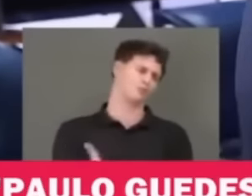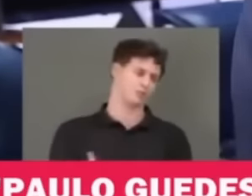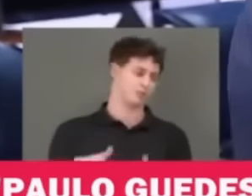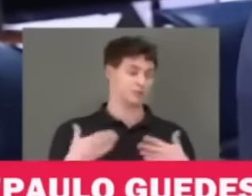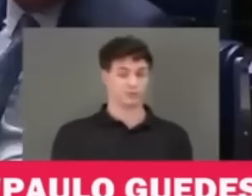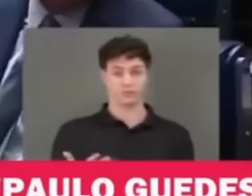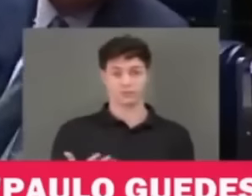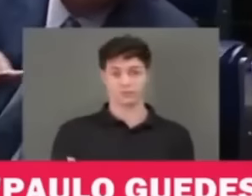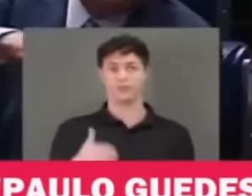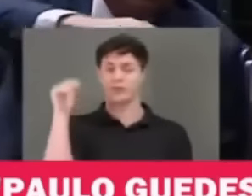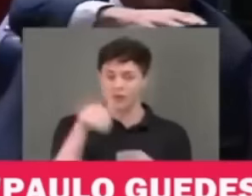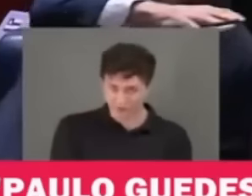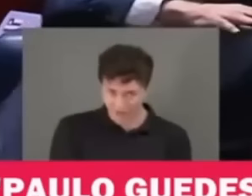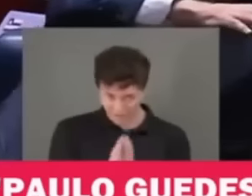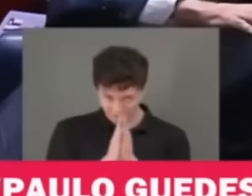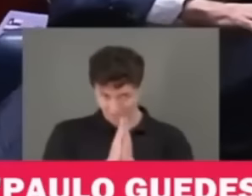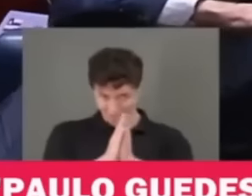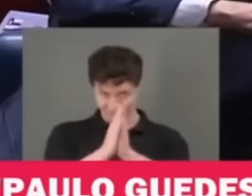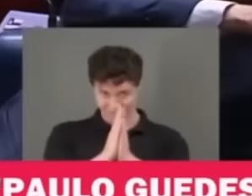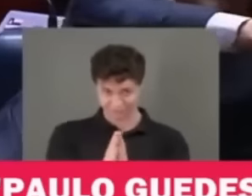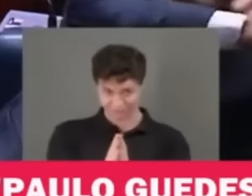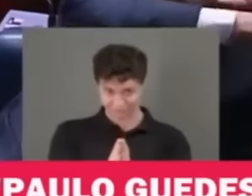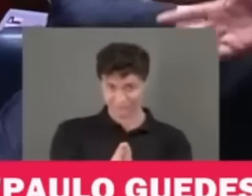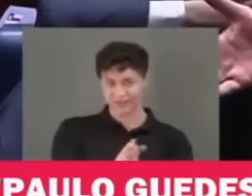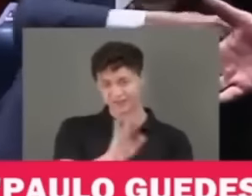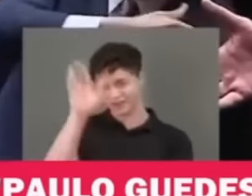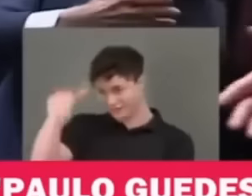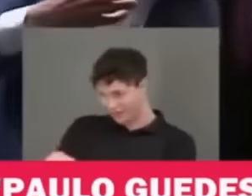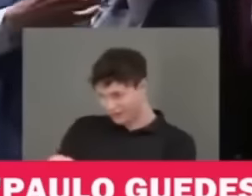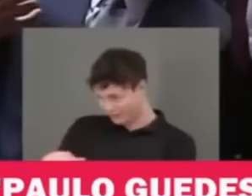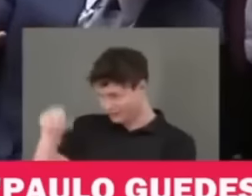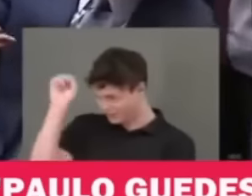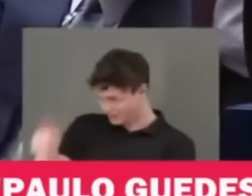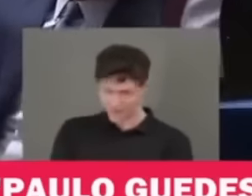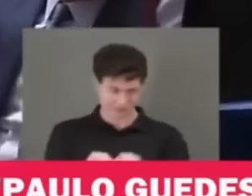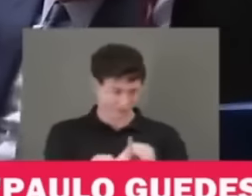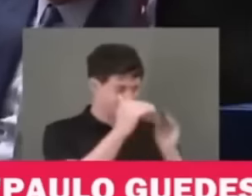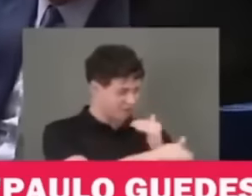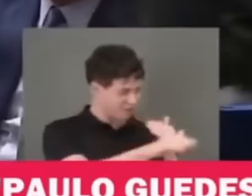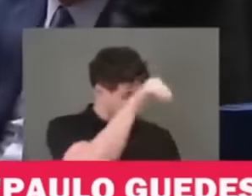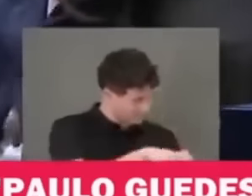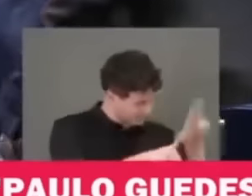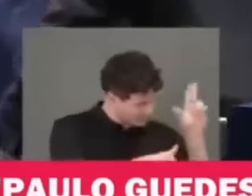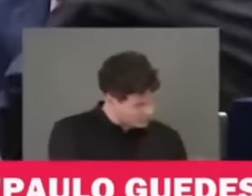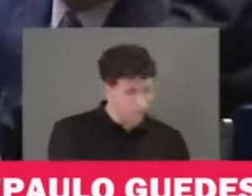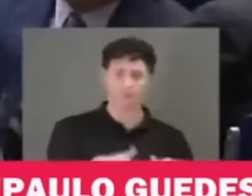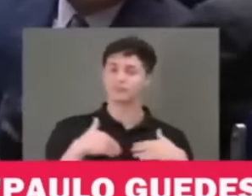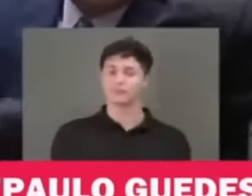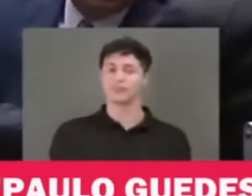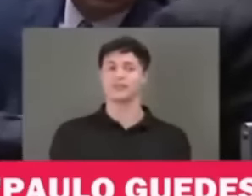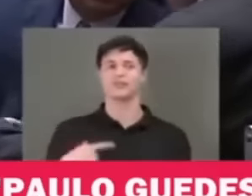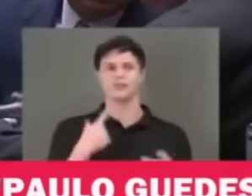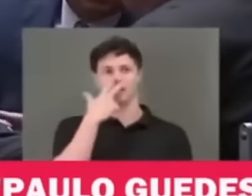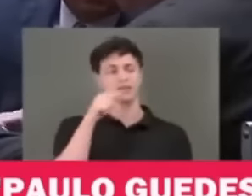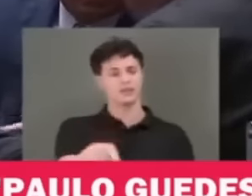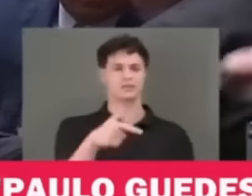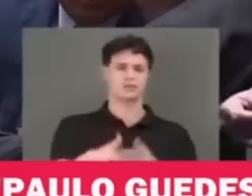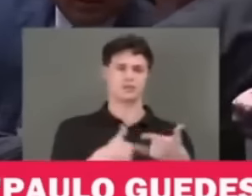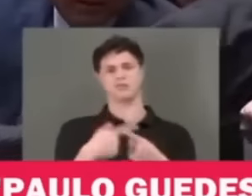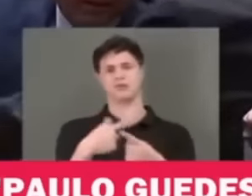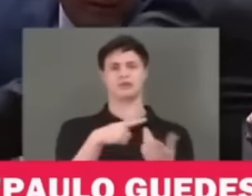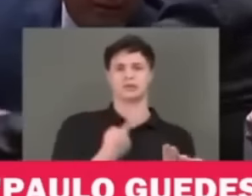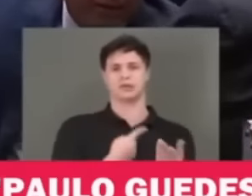vamos votar a matéria por favor quem for a favor vota a favor quem for contra Vota contra Agora não dá pra gente vir com esse discursinho de geração de emprego porque nós